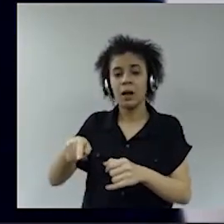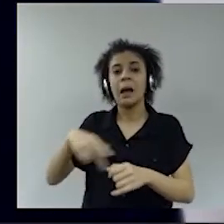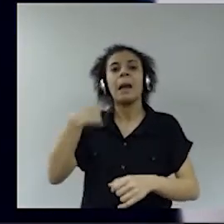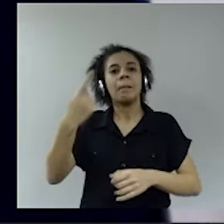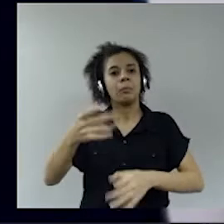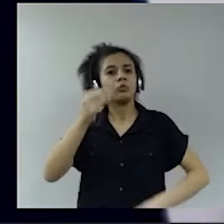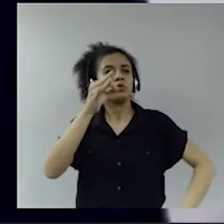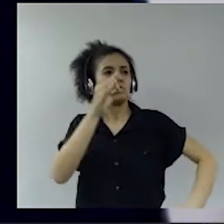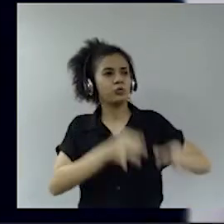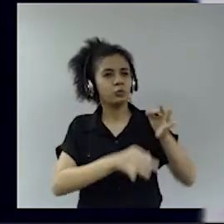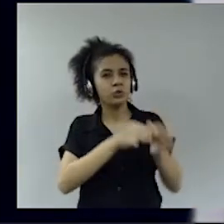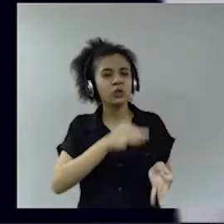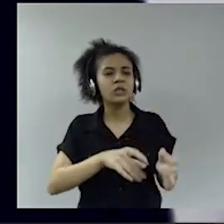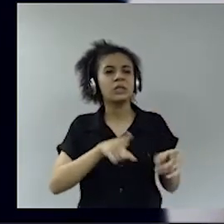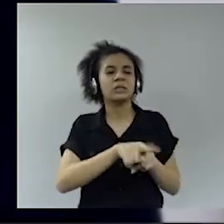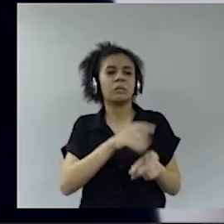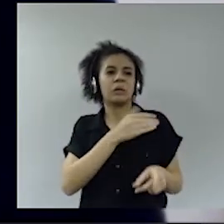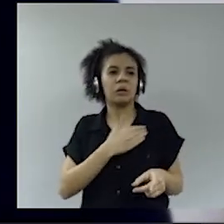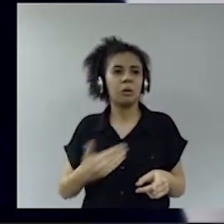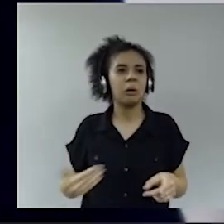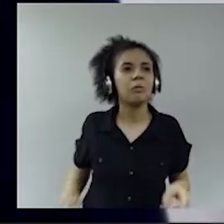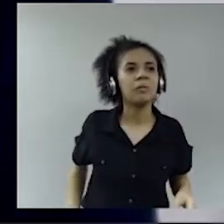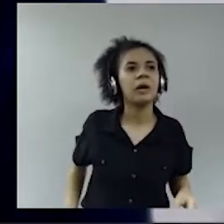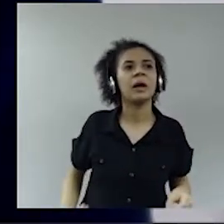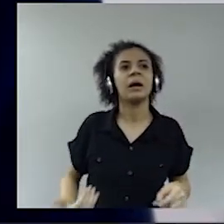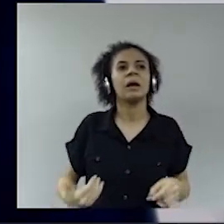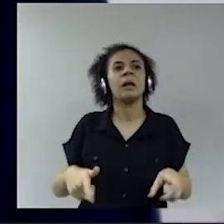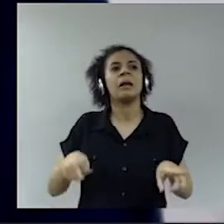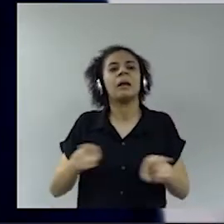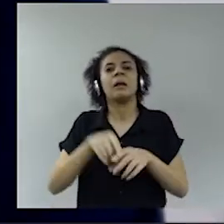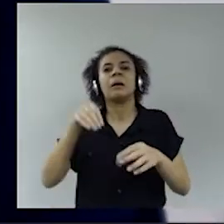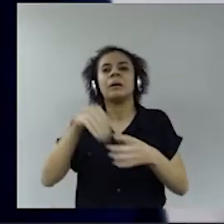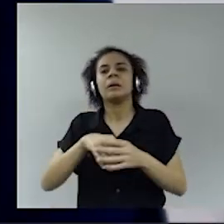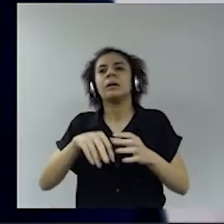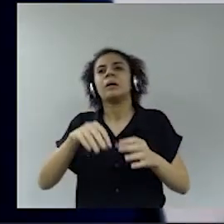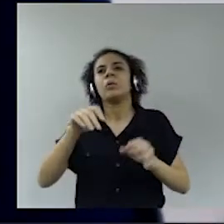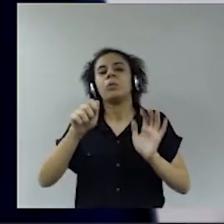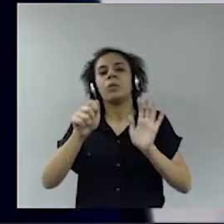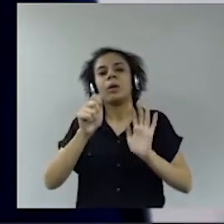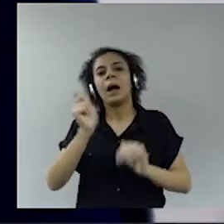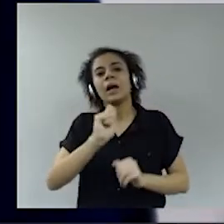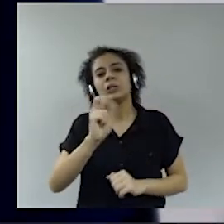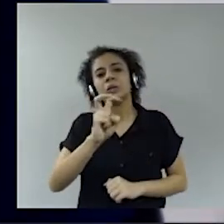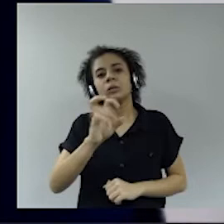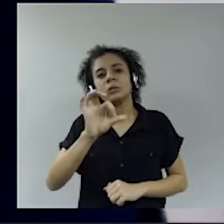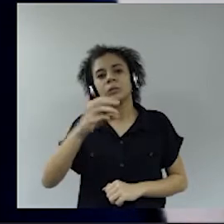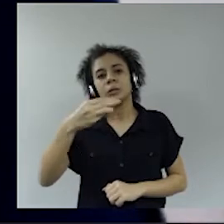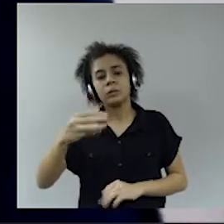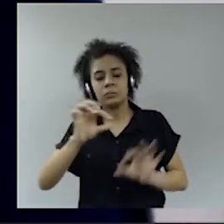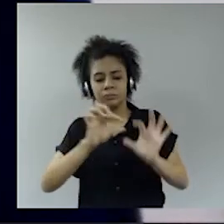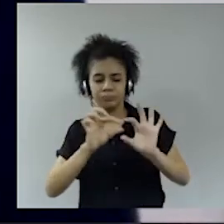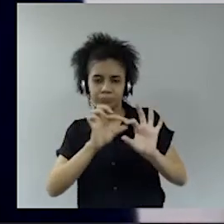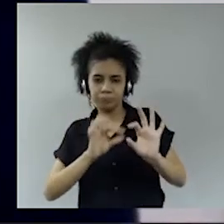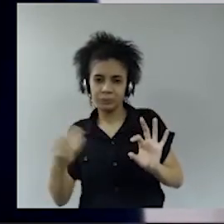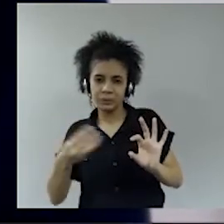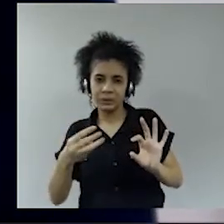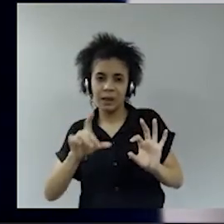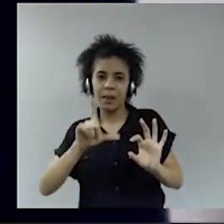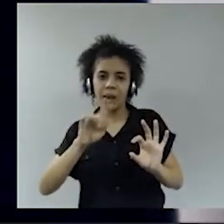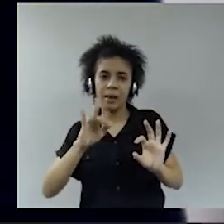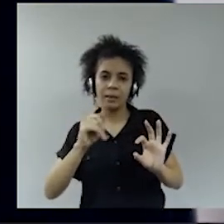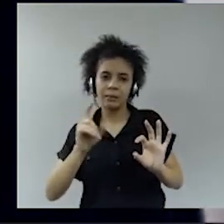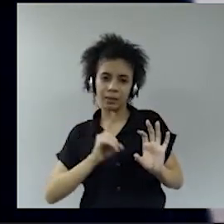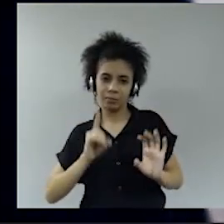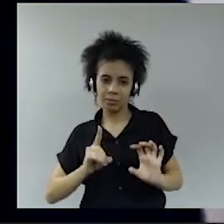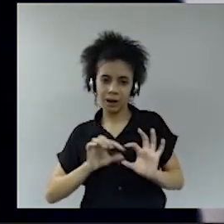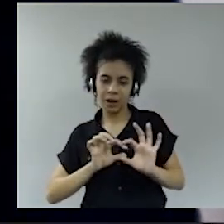Justiça, pelo Ministério Público, ancorado no artigo 593, inciso 3º, letra D do Código